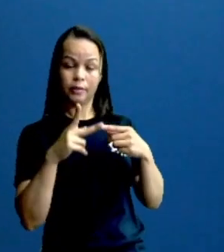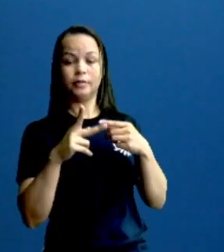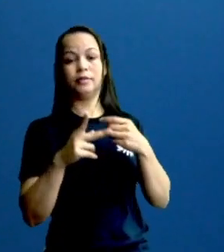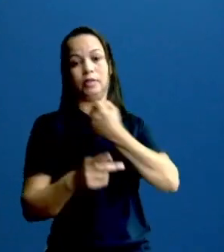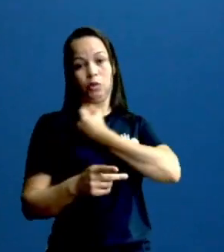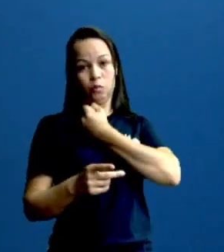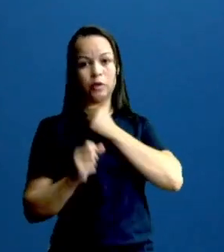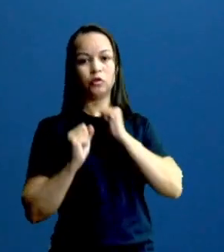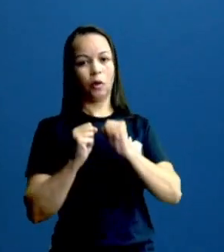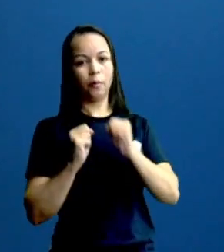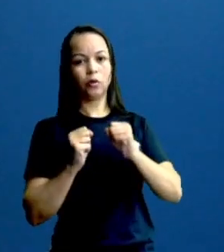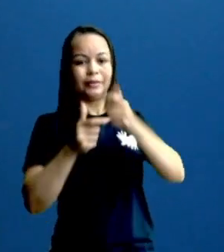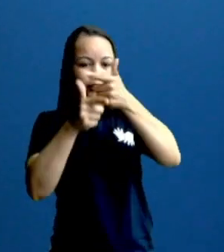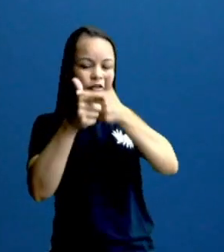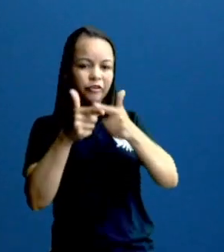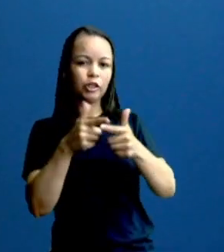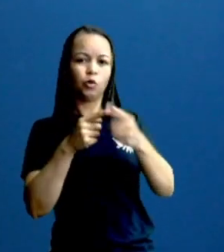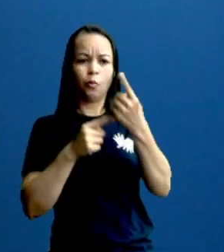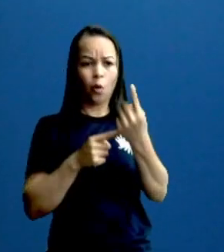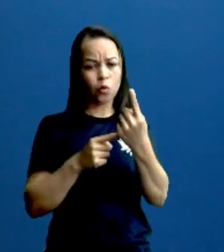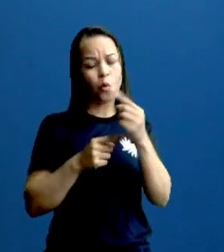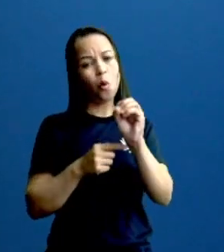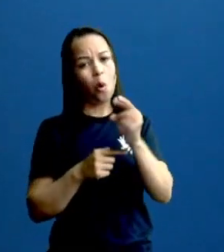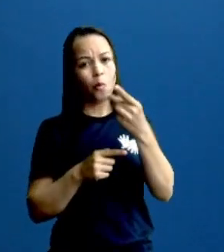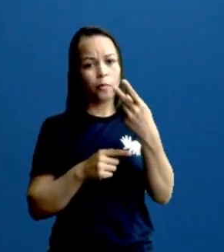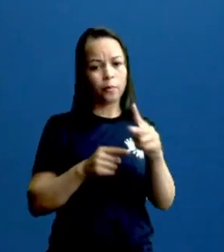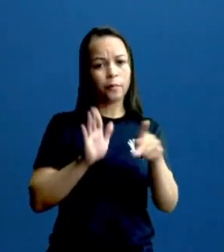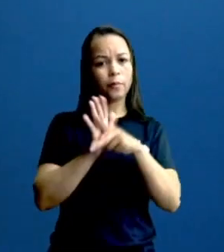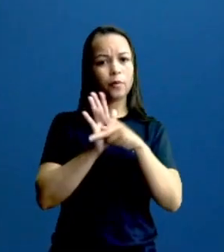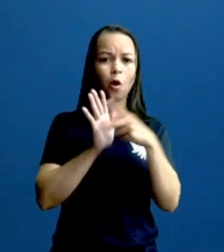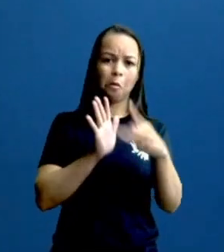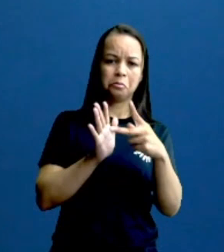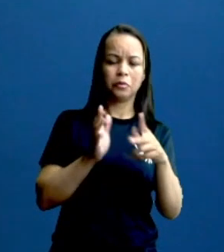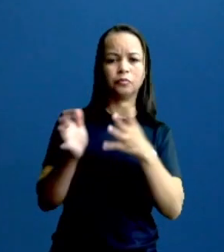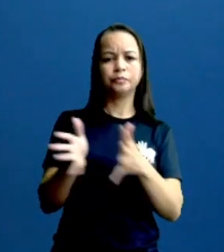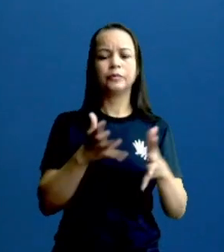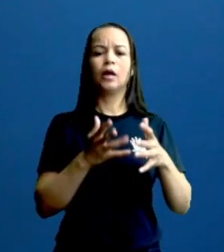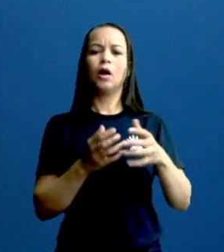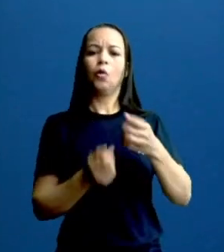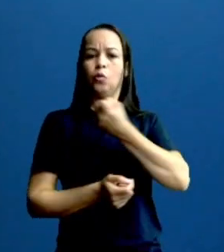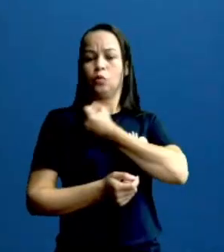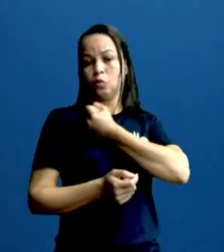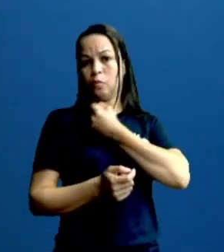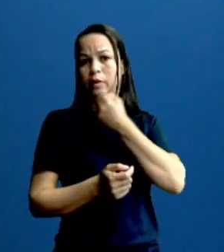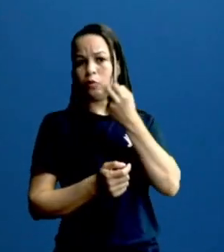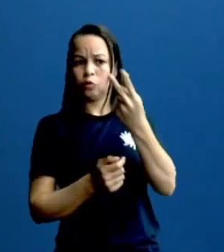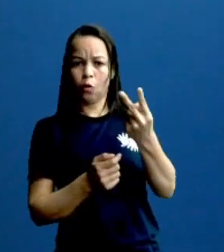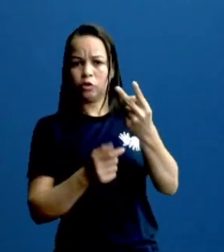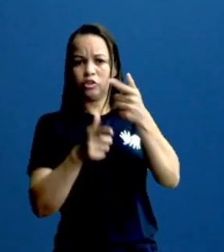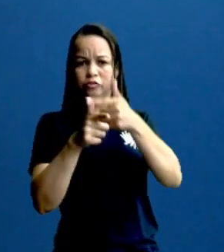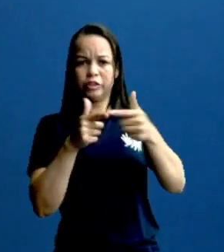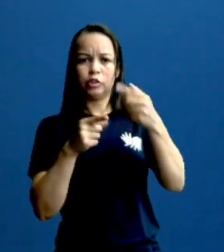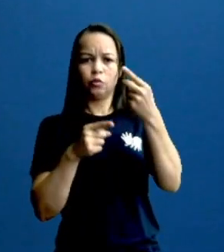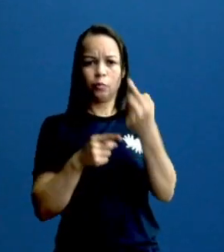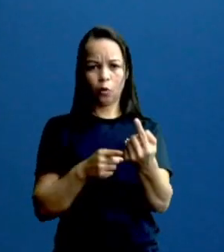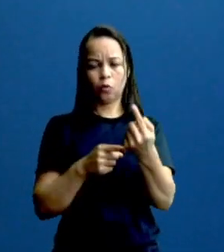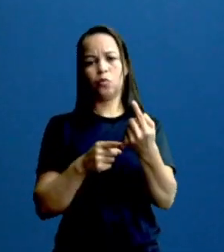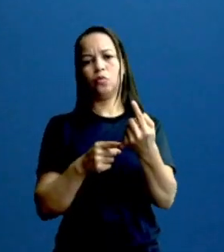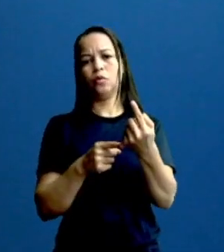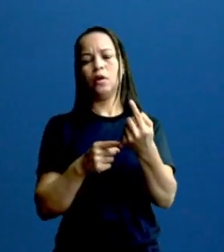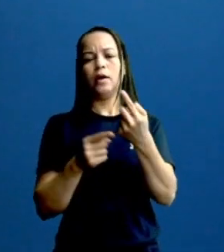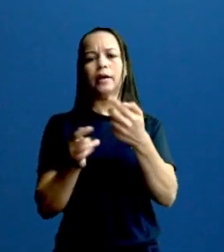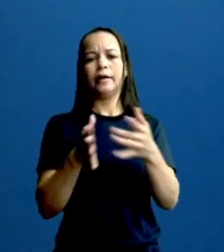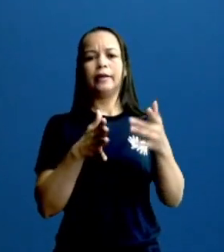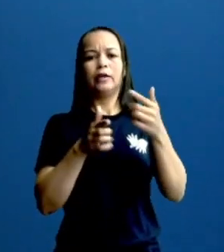ele mesmo. 2 eu posso dividir por 1, que vai me dar 2. E o número 2, dividido por 2, vai dar 1. Então, ele pode ser dividido por 1 e pode